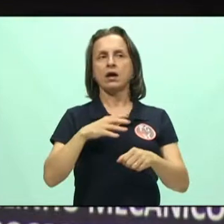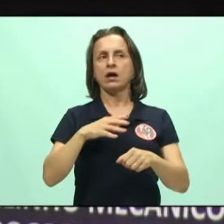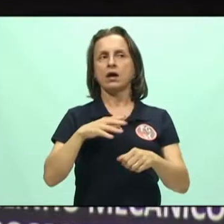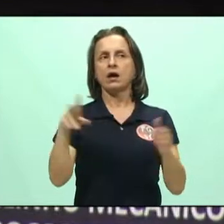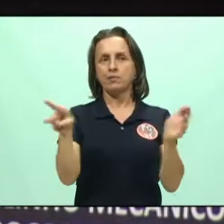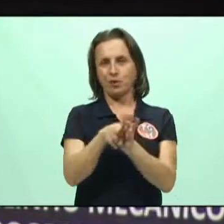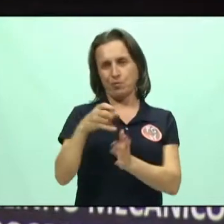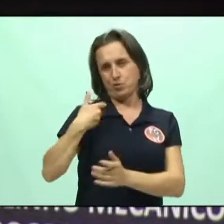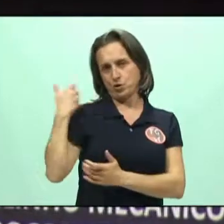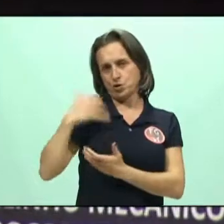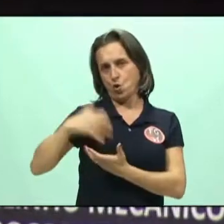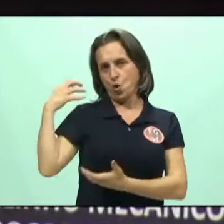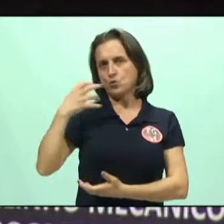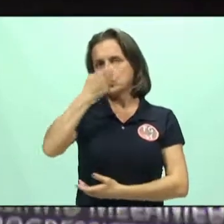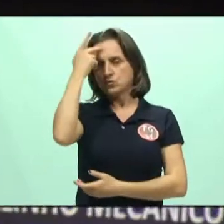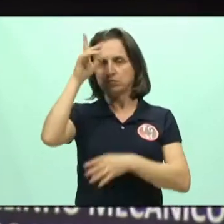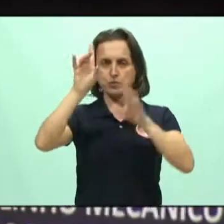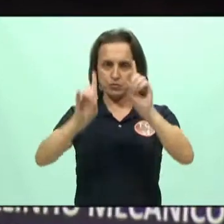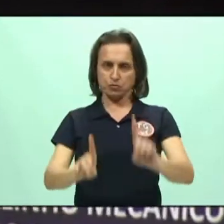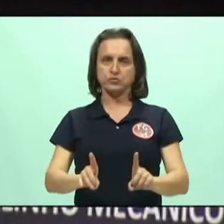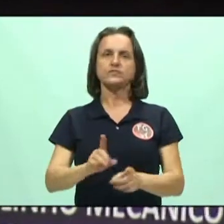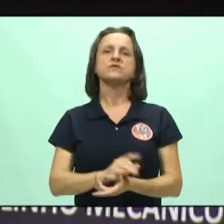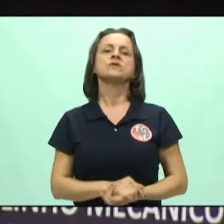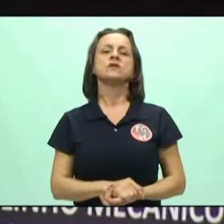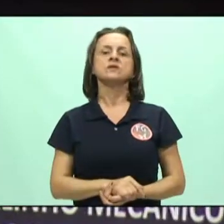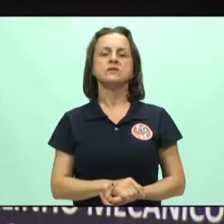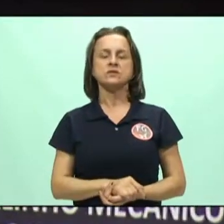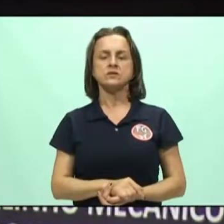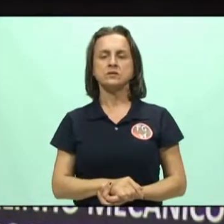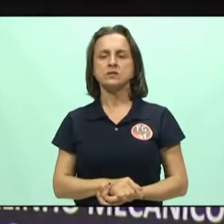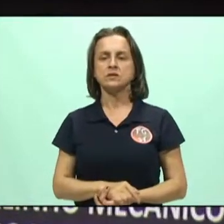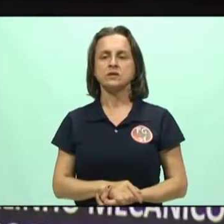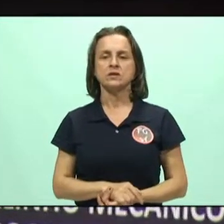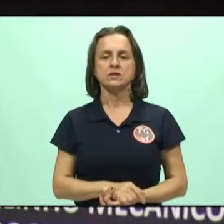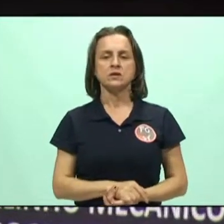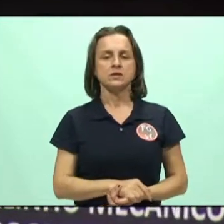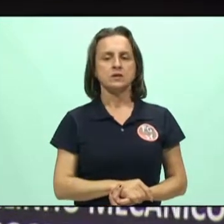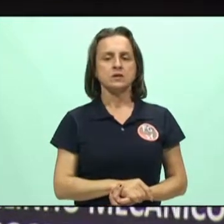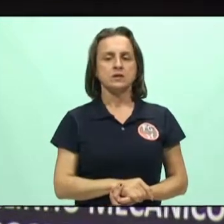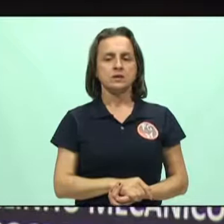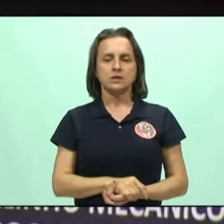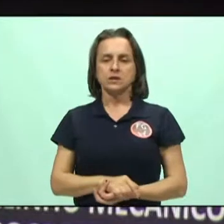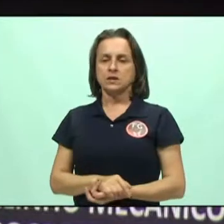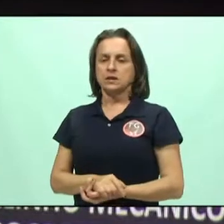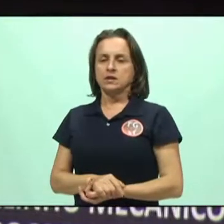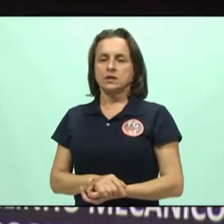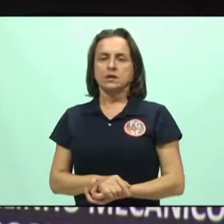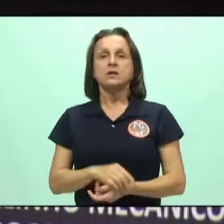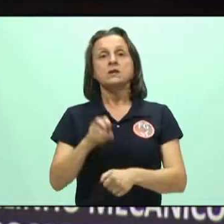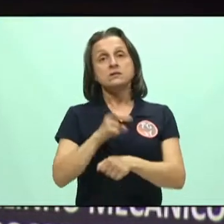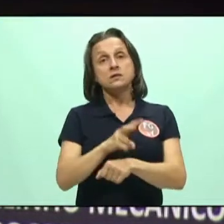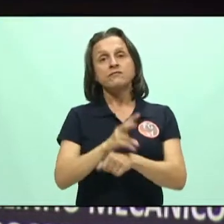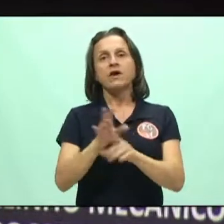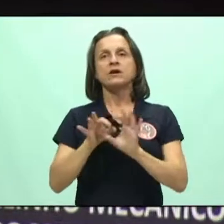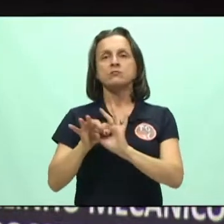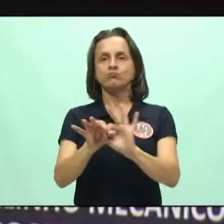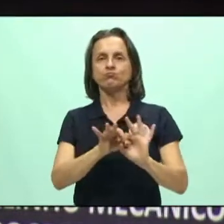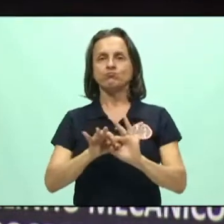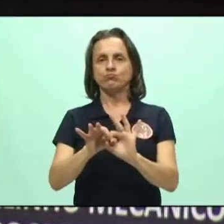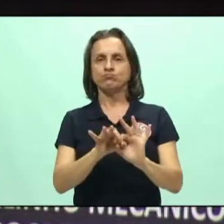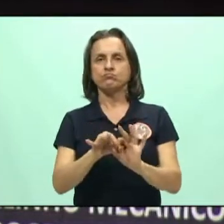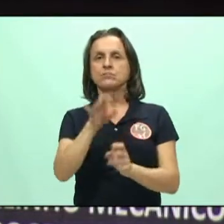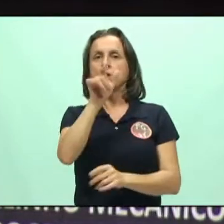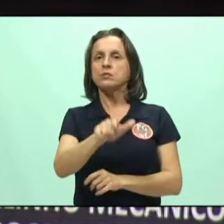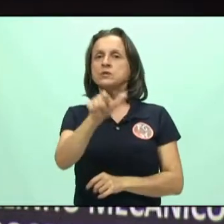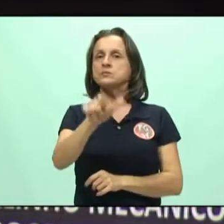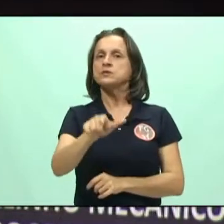idosos e pessoas com deficiência até para que fossem vagas conjuntas né que as pessoas pudessem